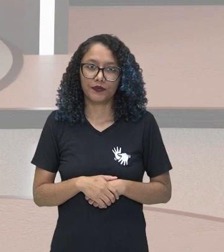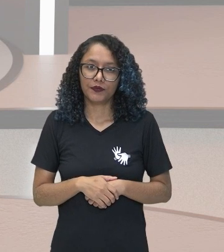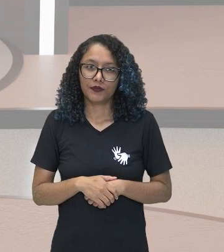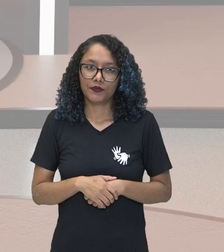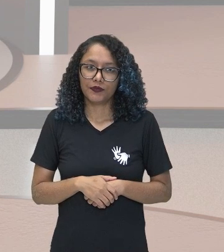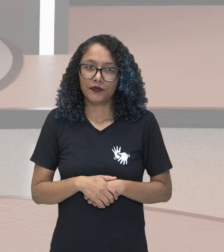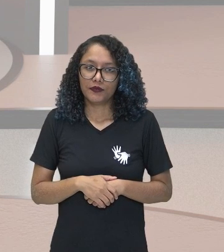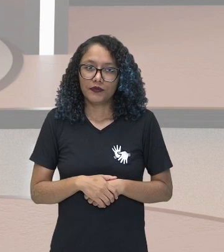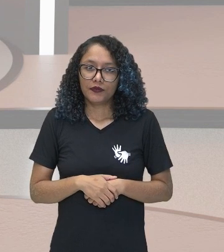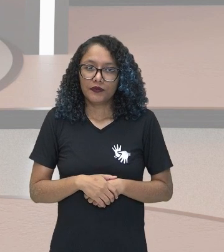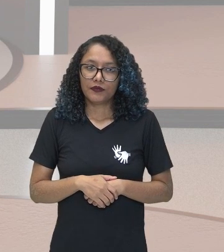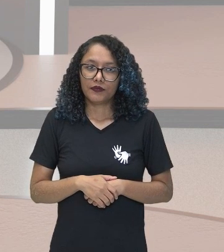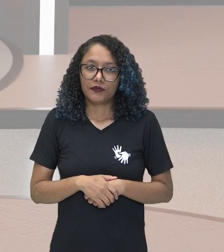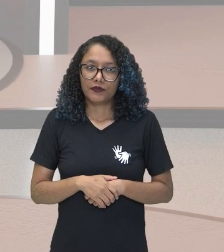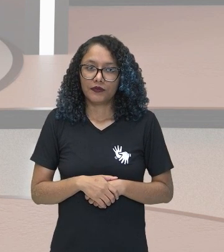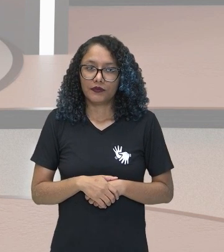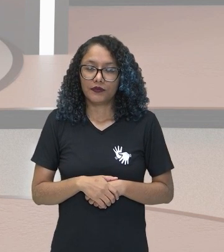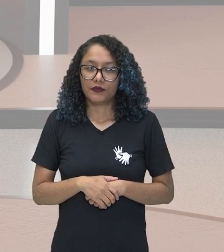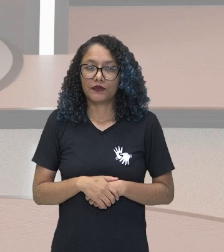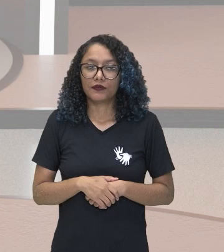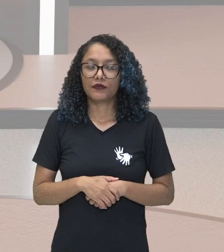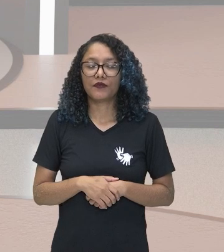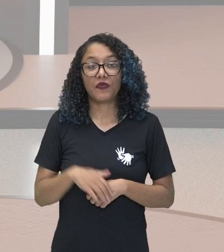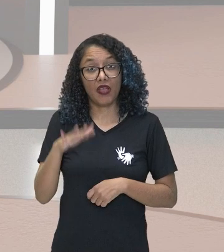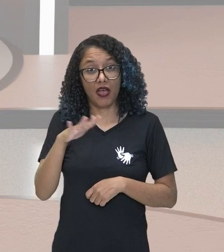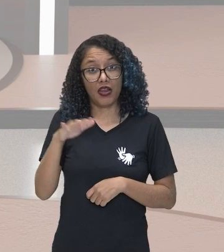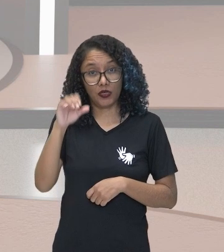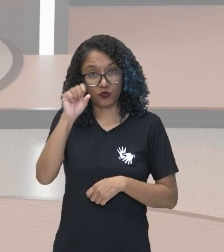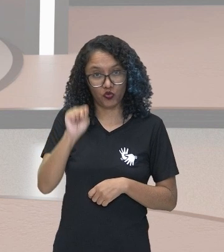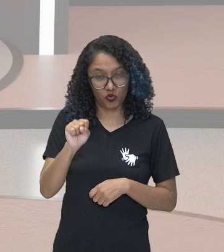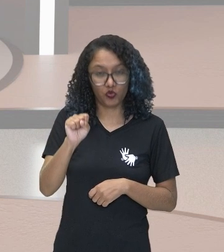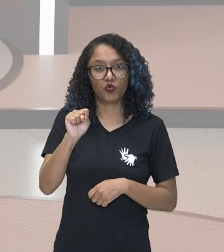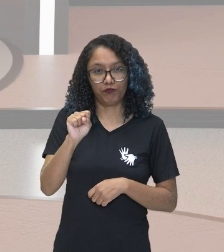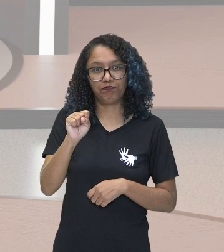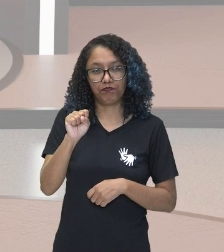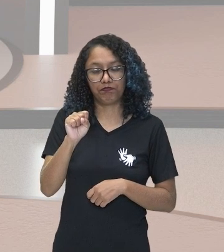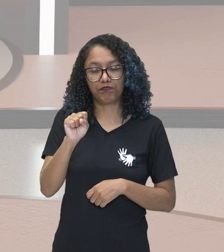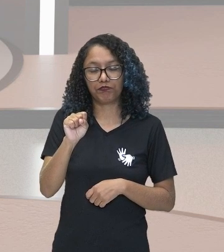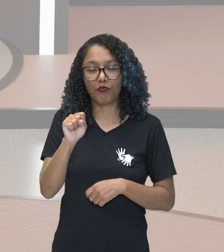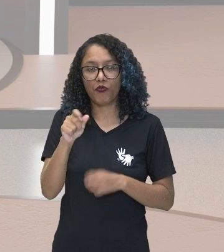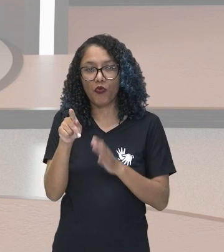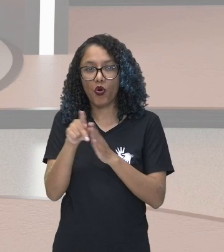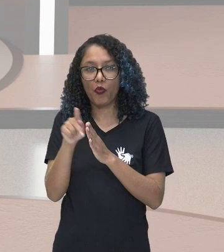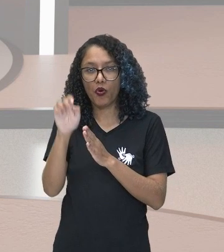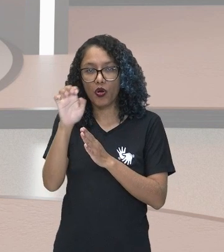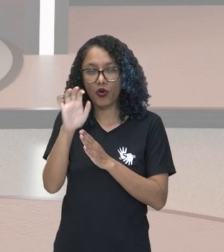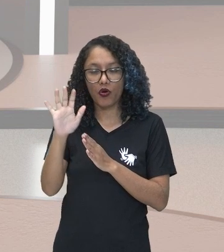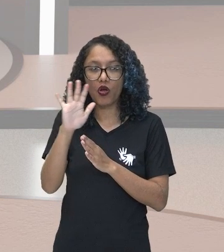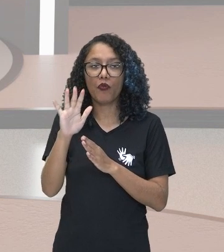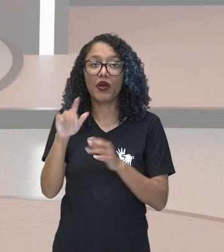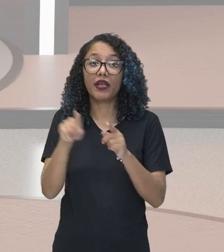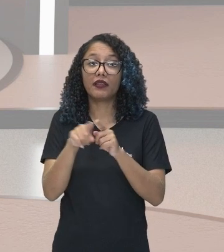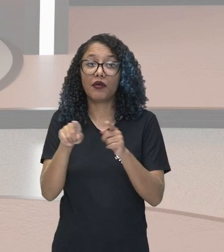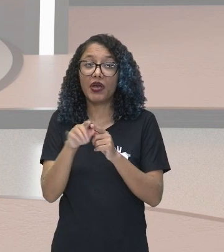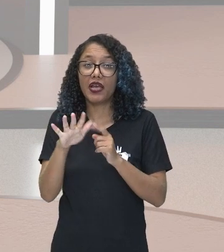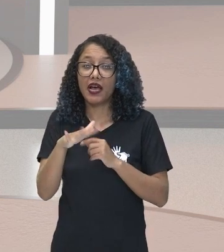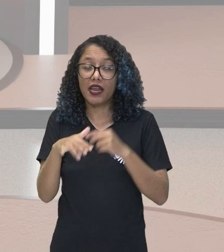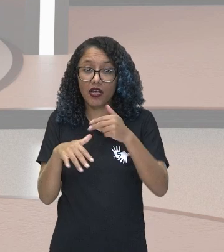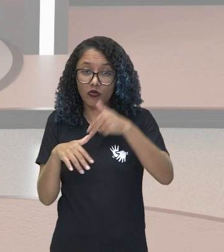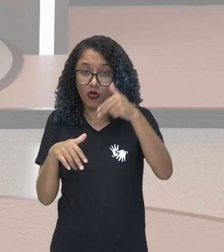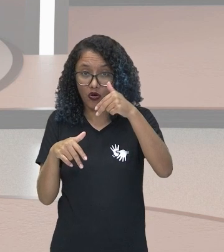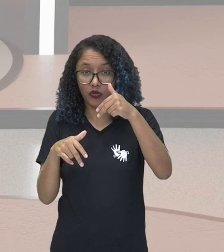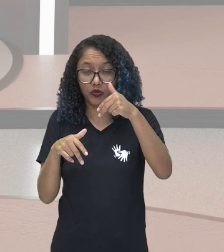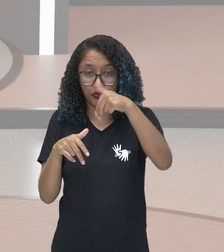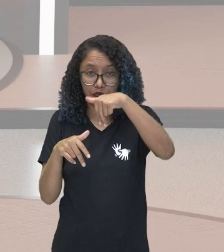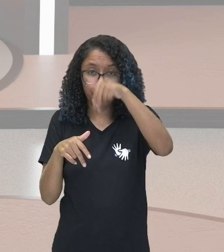tá? Pega a parte sul ali da Europa, porém a parte norte do continente africano e também pega a